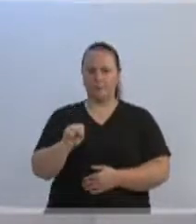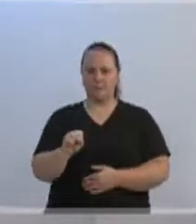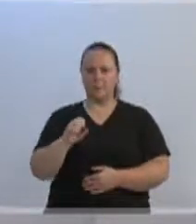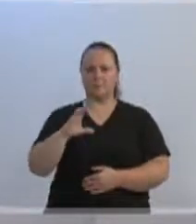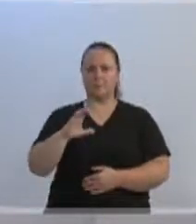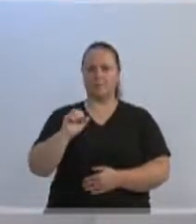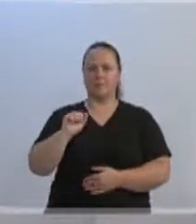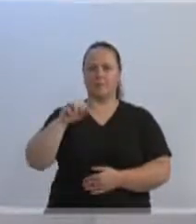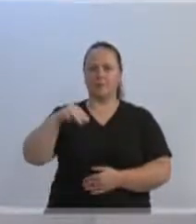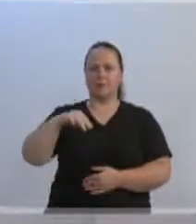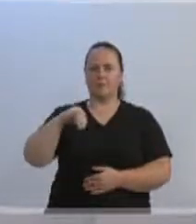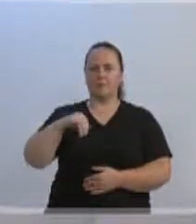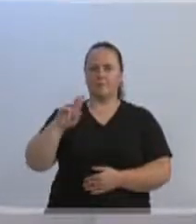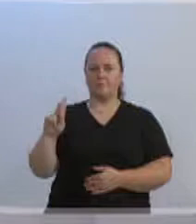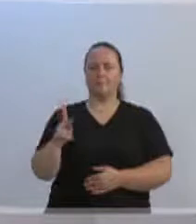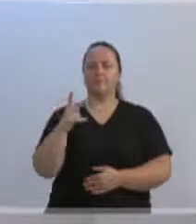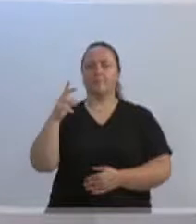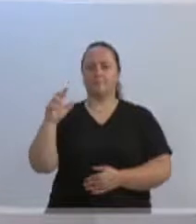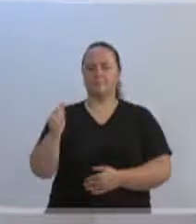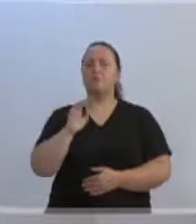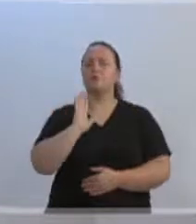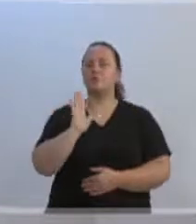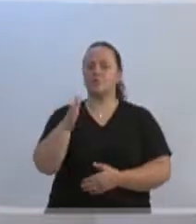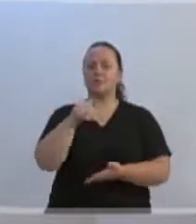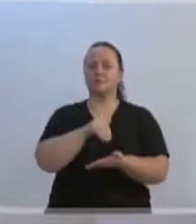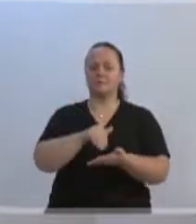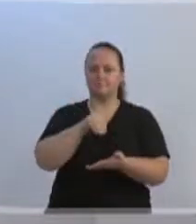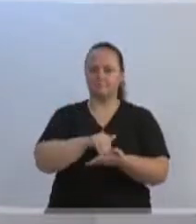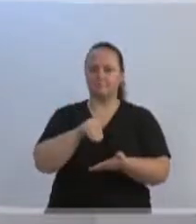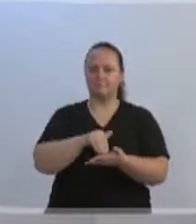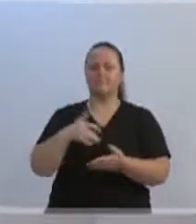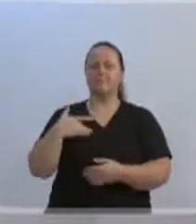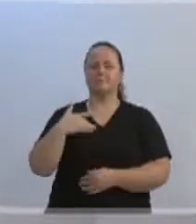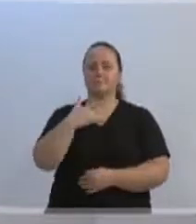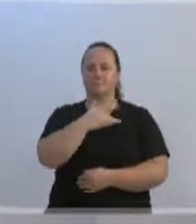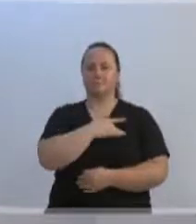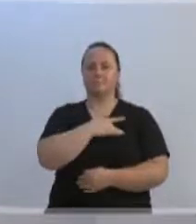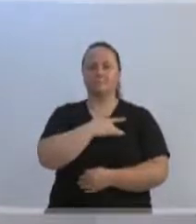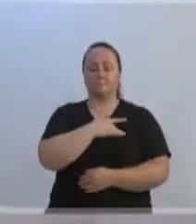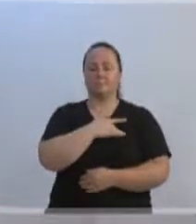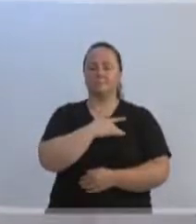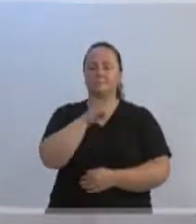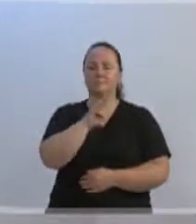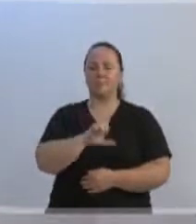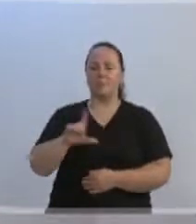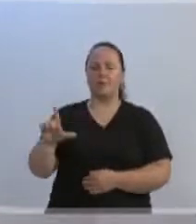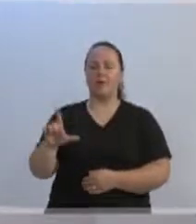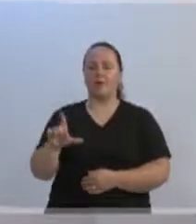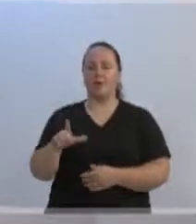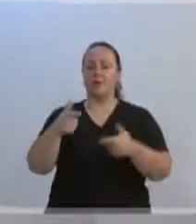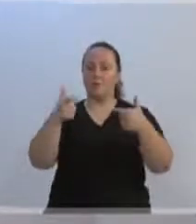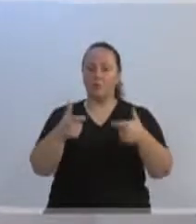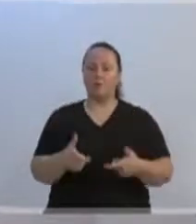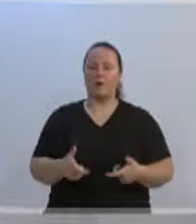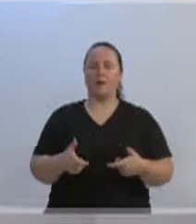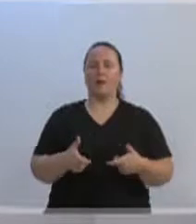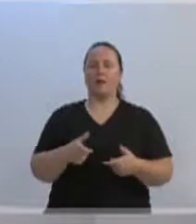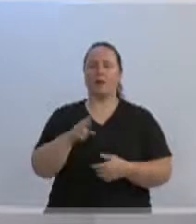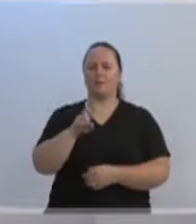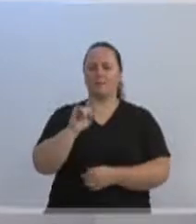eis secretário de saúde aqui na cidade de blumenau no governo do prefeito renato vianna